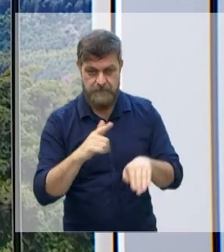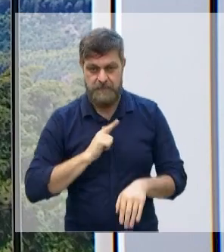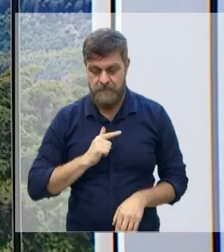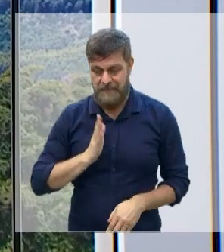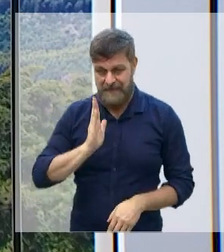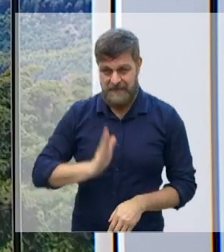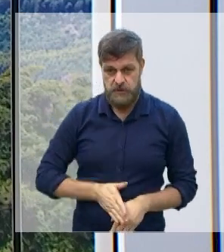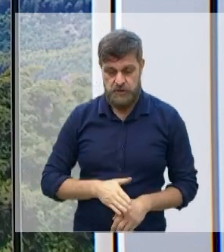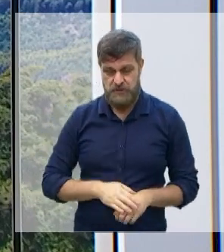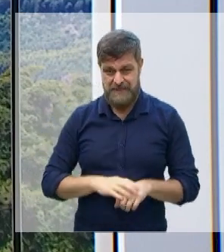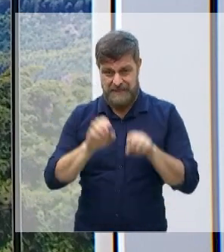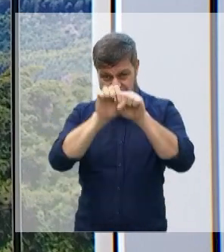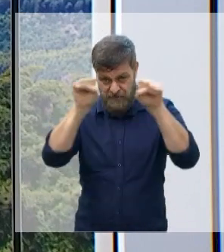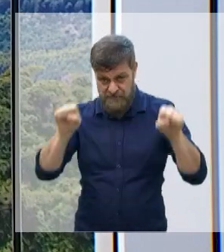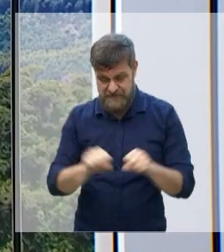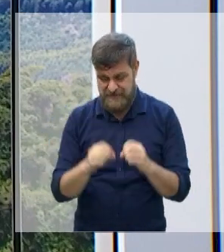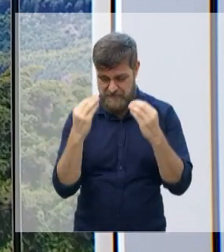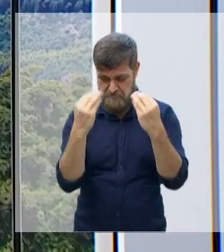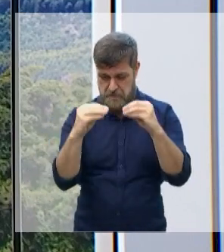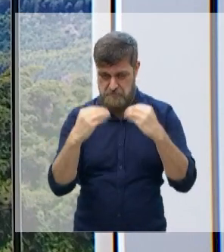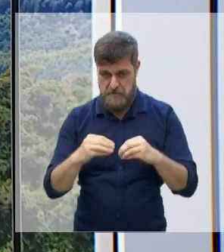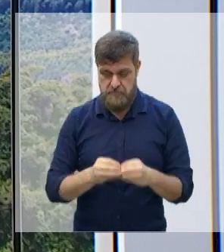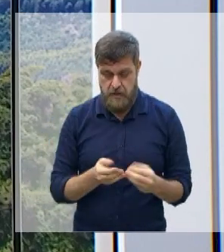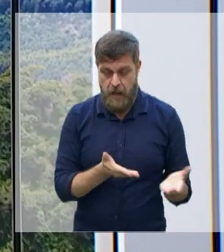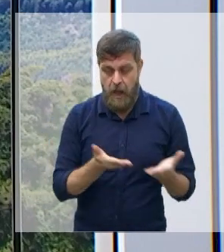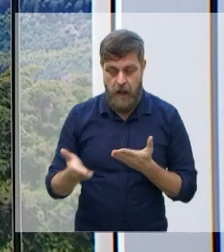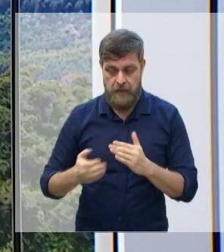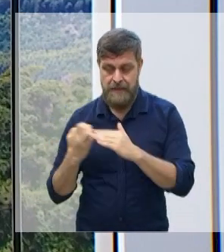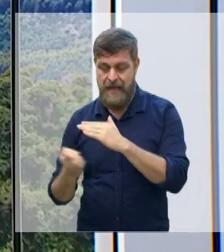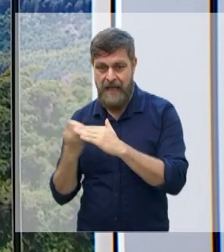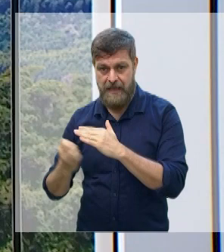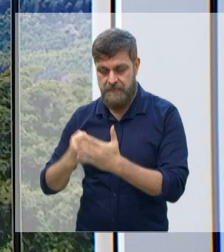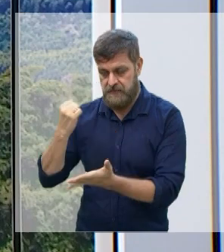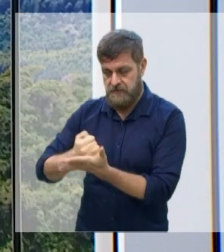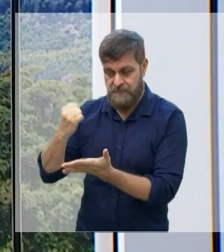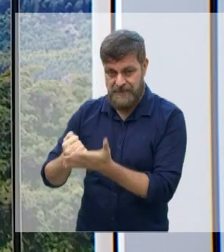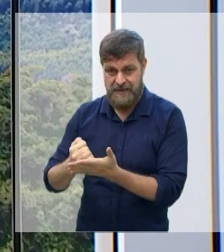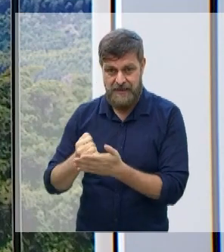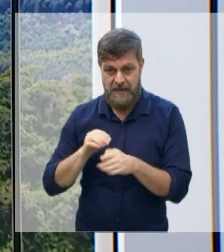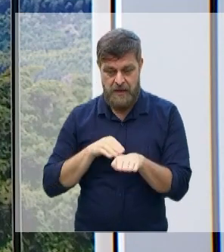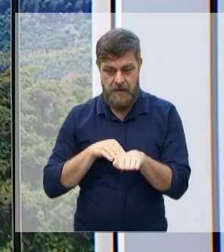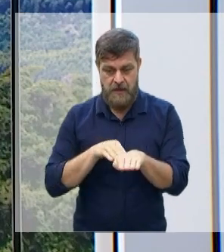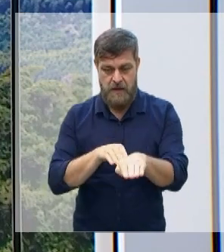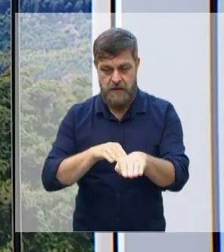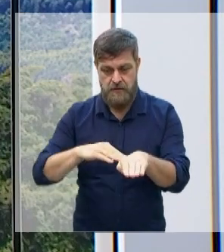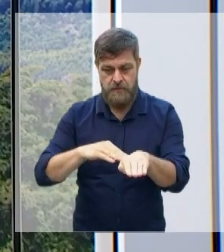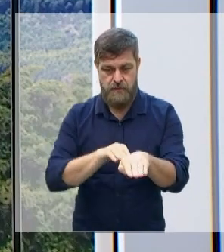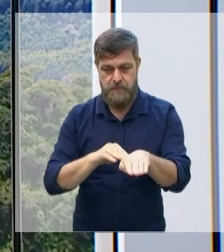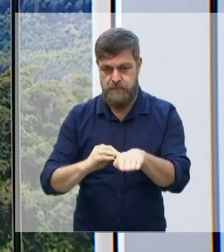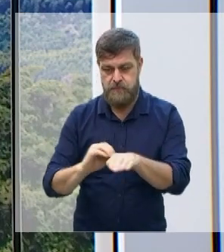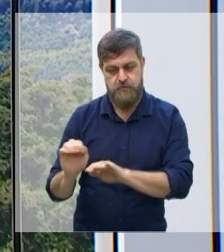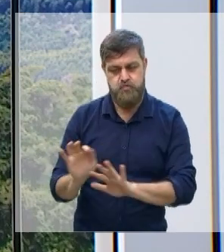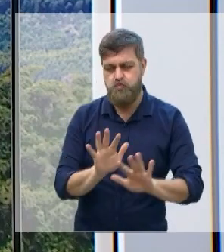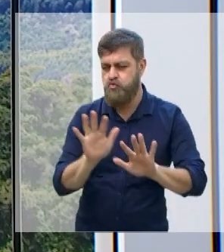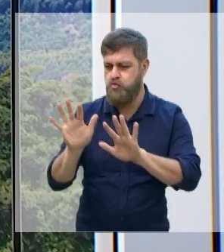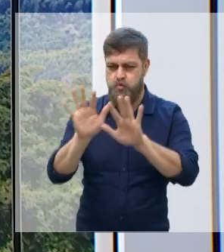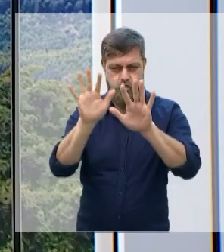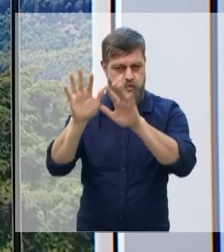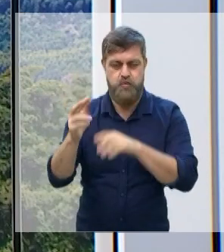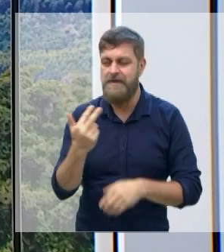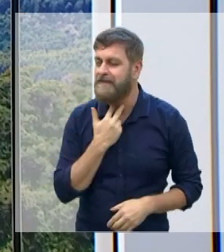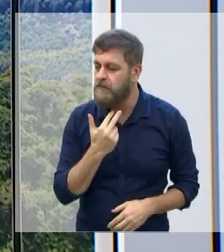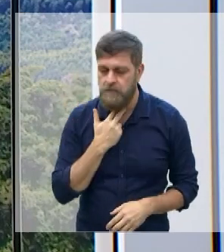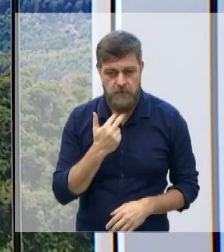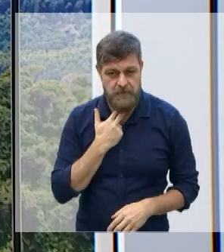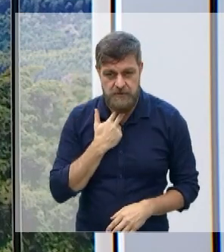estar à nossa estação nós estamos lançando agora que esses veículos serão o veículo do tipo não poluentes esses veículos do brt